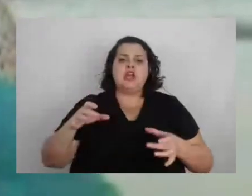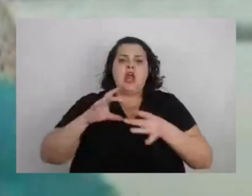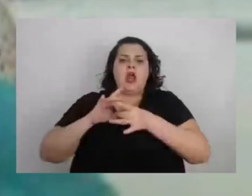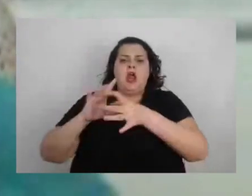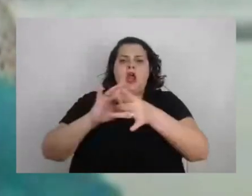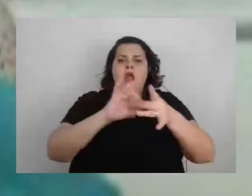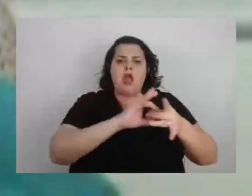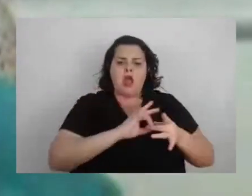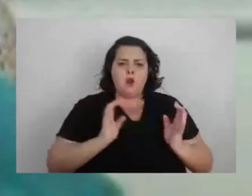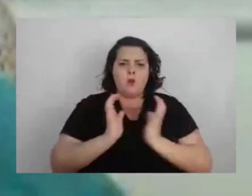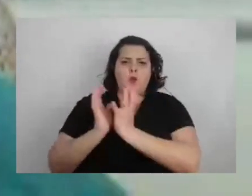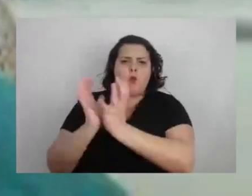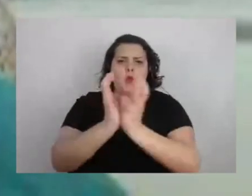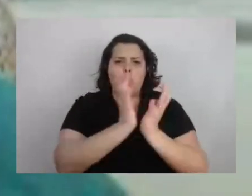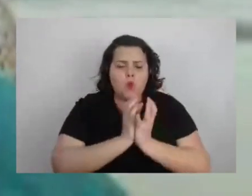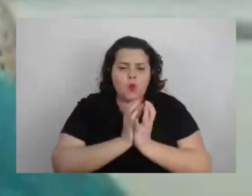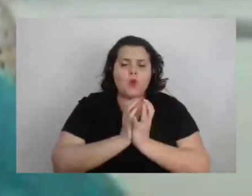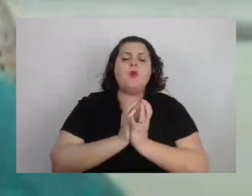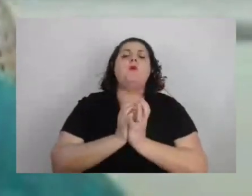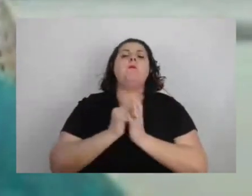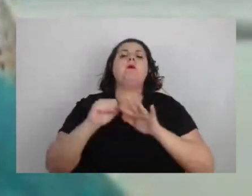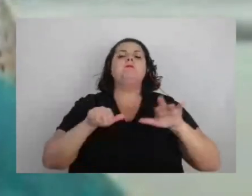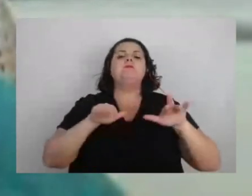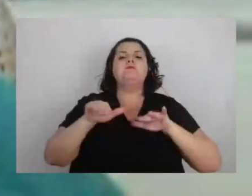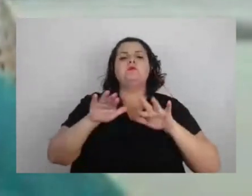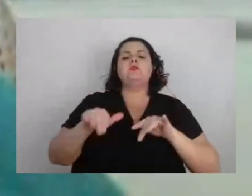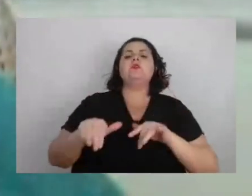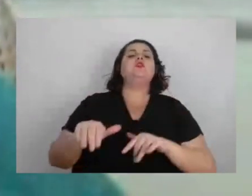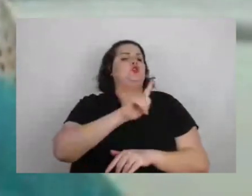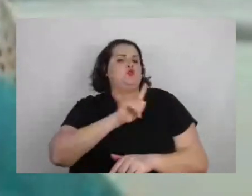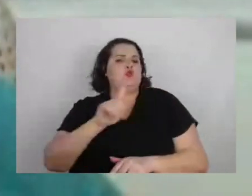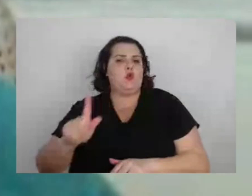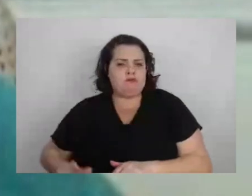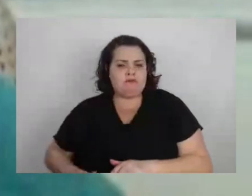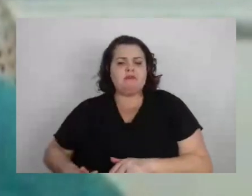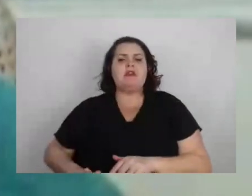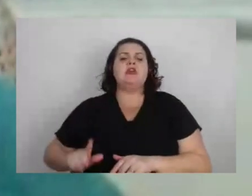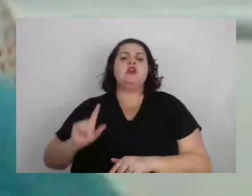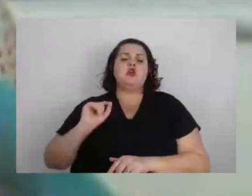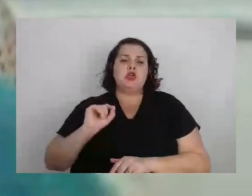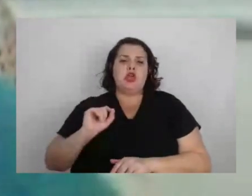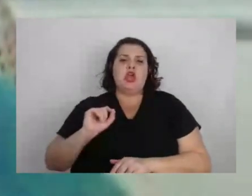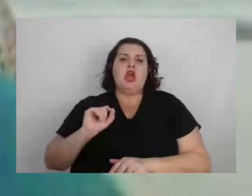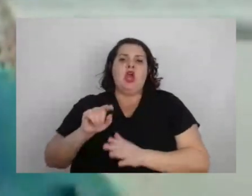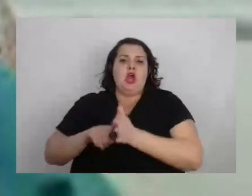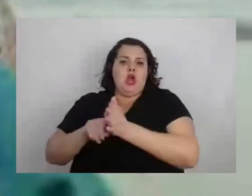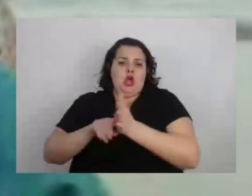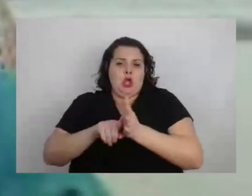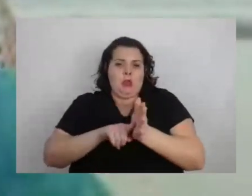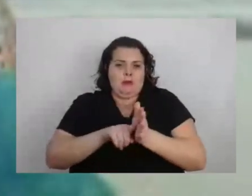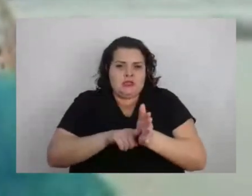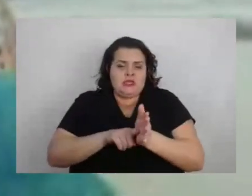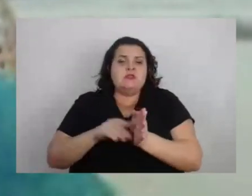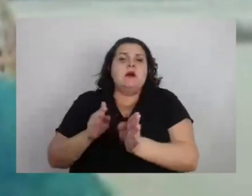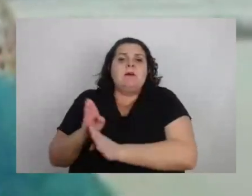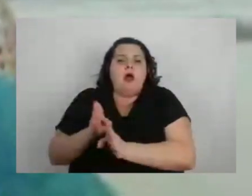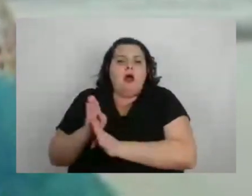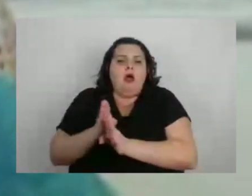governadores e tem o apoio de uma comissão científica de alto nível para orientar as políticas públicas definidas por esses